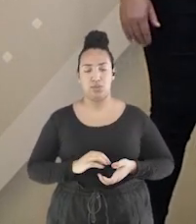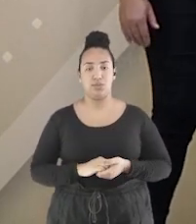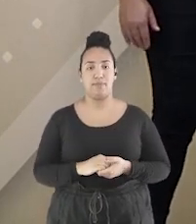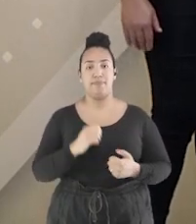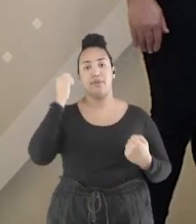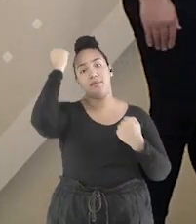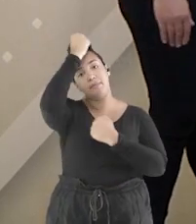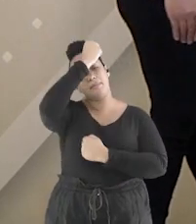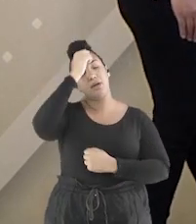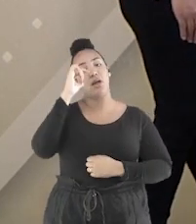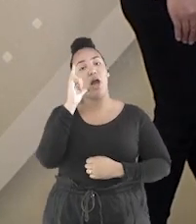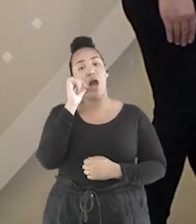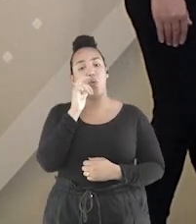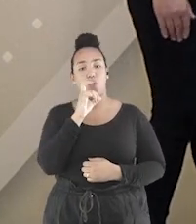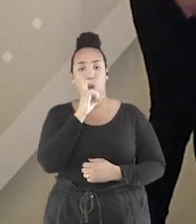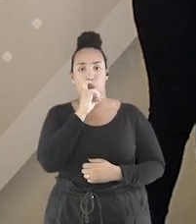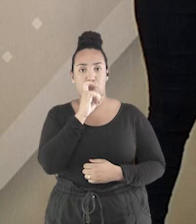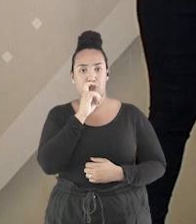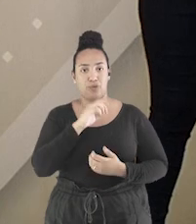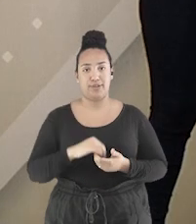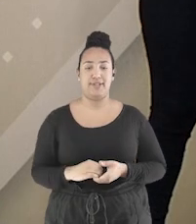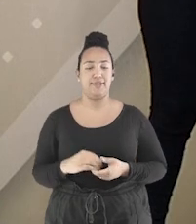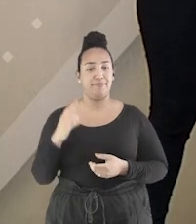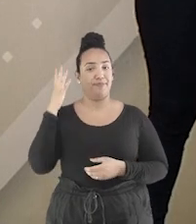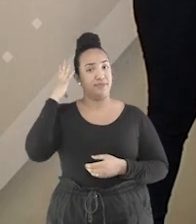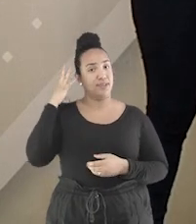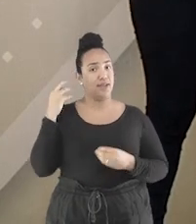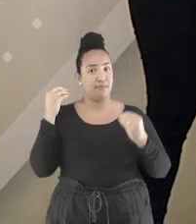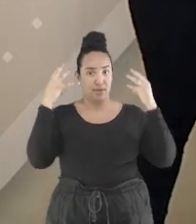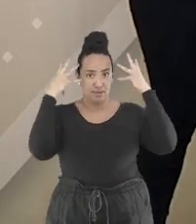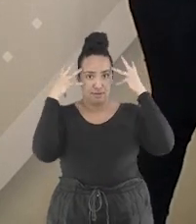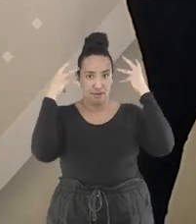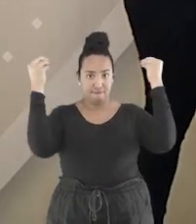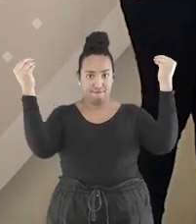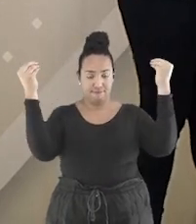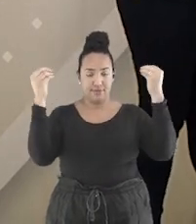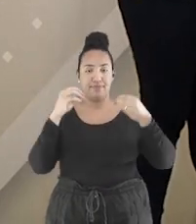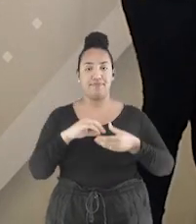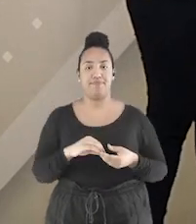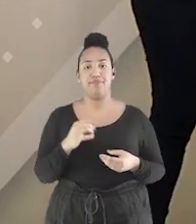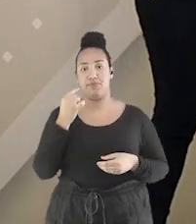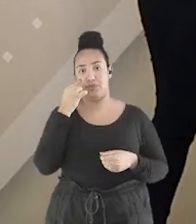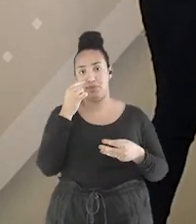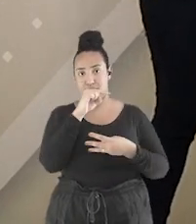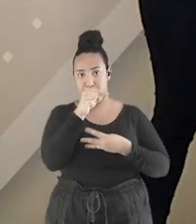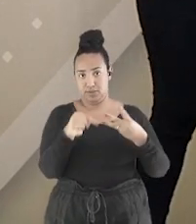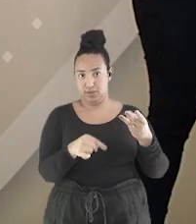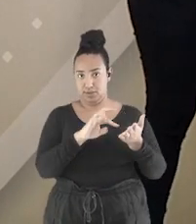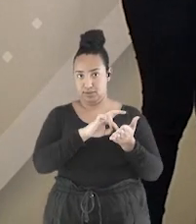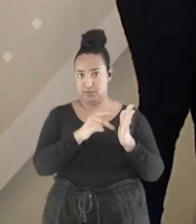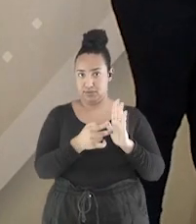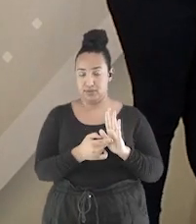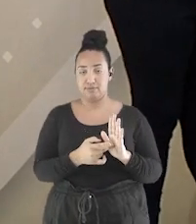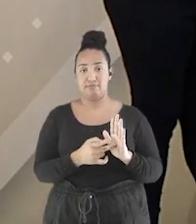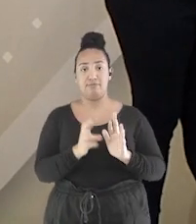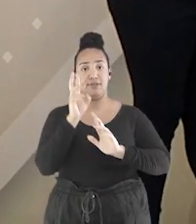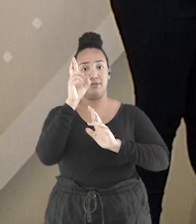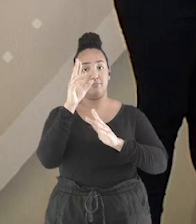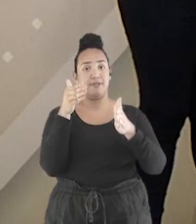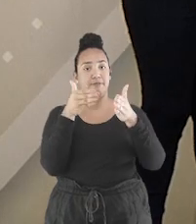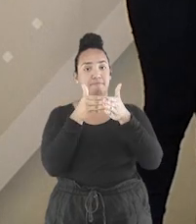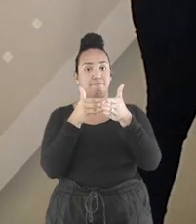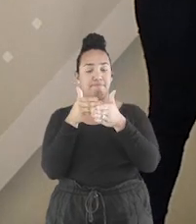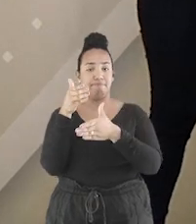banho de água fria e arrancar os cabelos. E os significados são, romper expectativas,